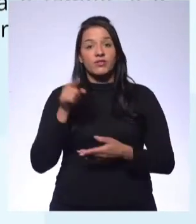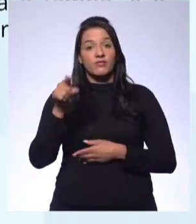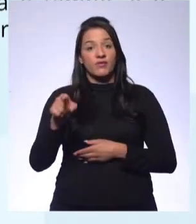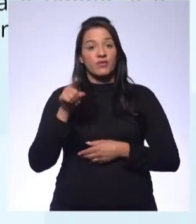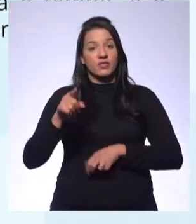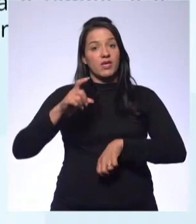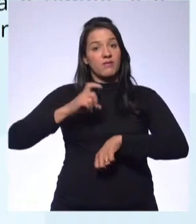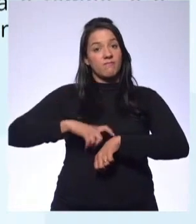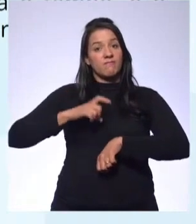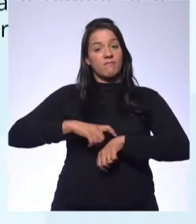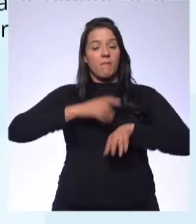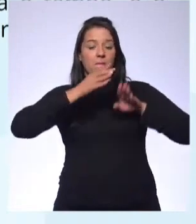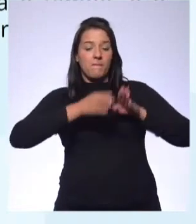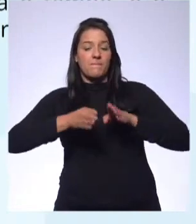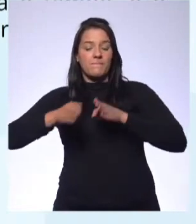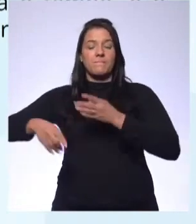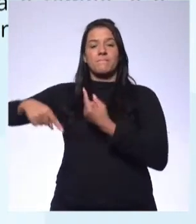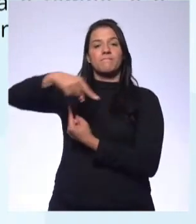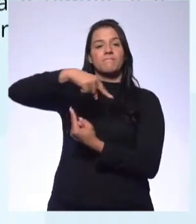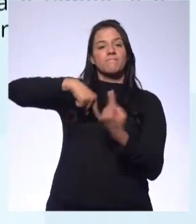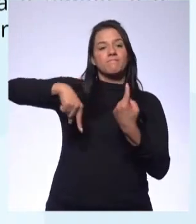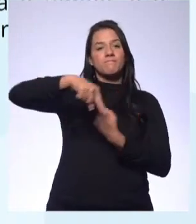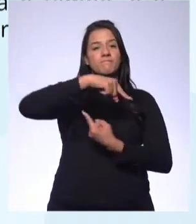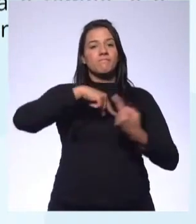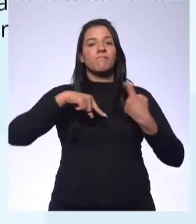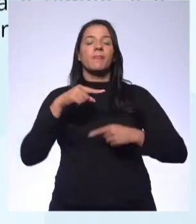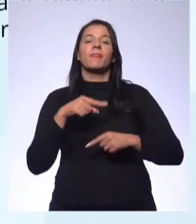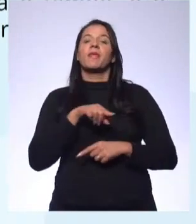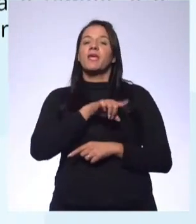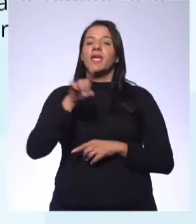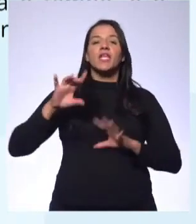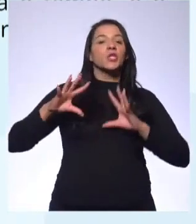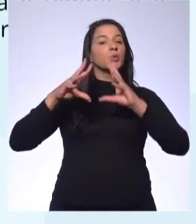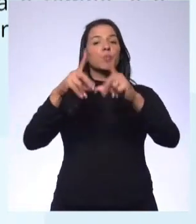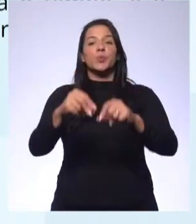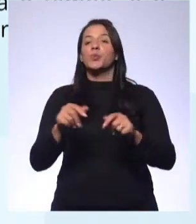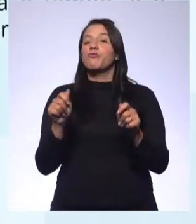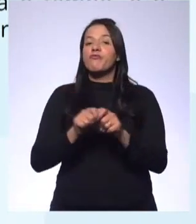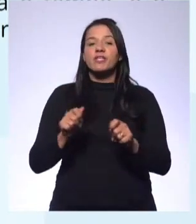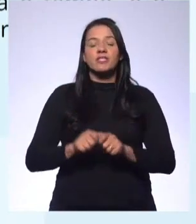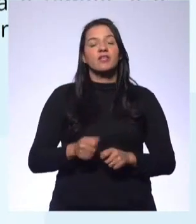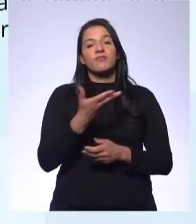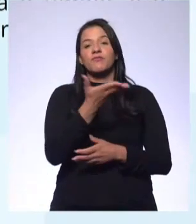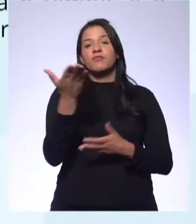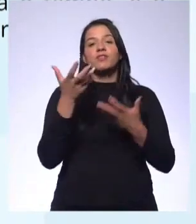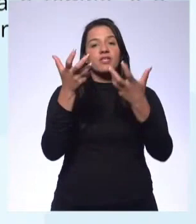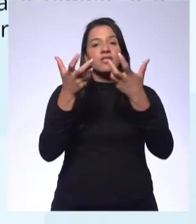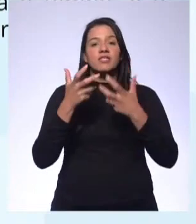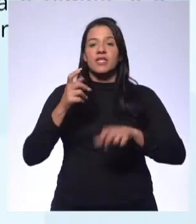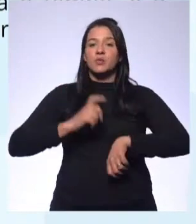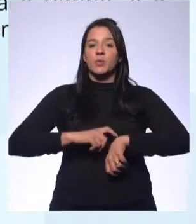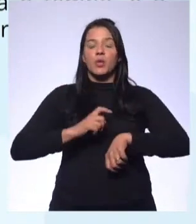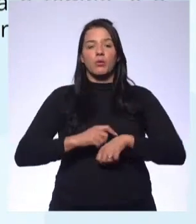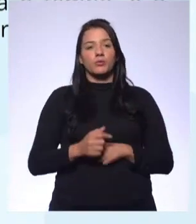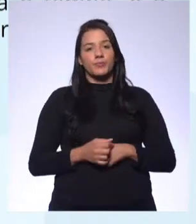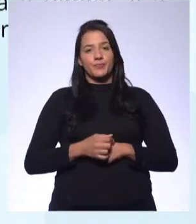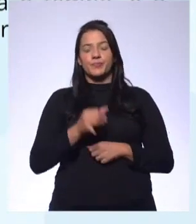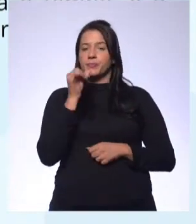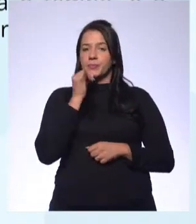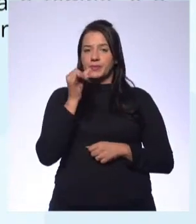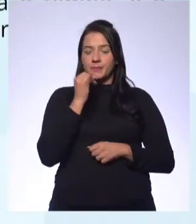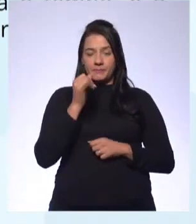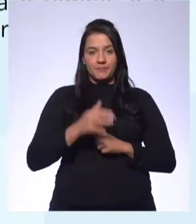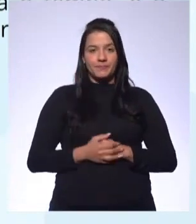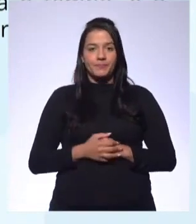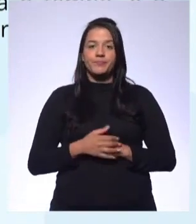mantivesse boas relações com o tempo, ele faria quase tudo o que você quisesse com o relógio. Por exemplo,